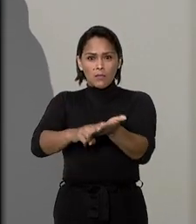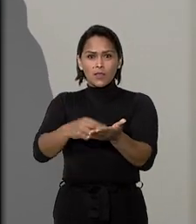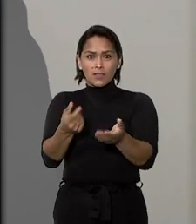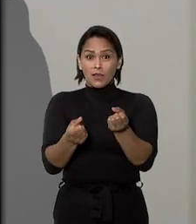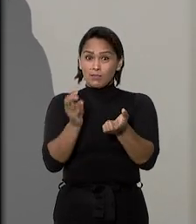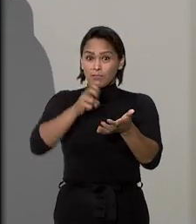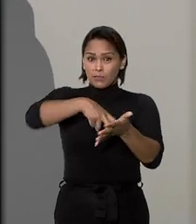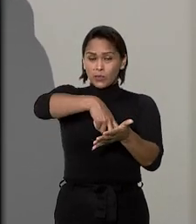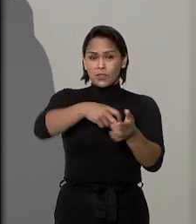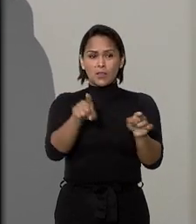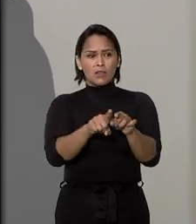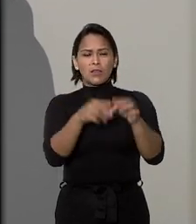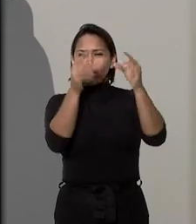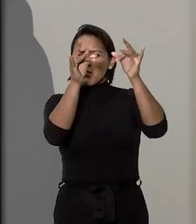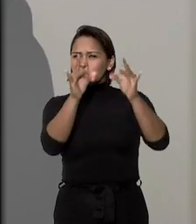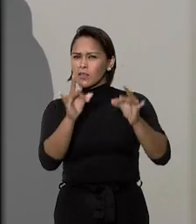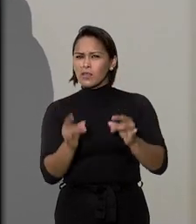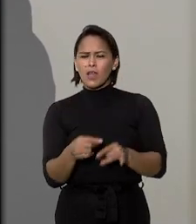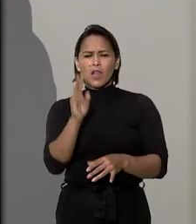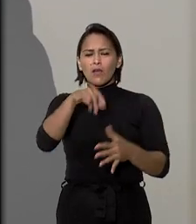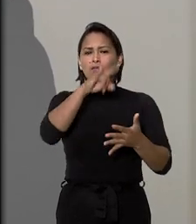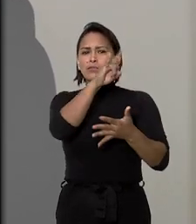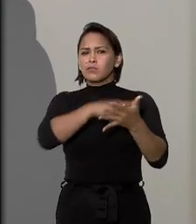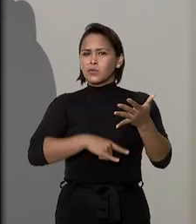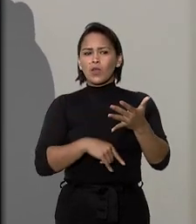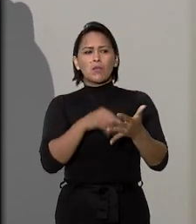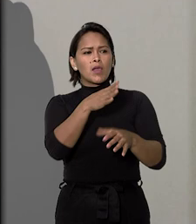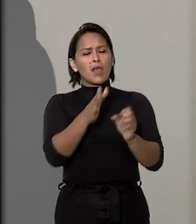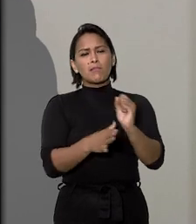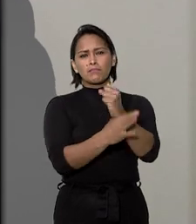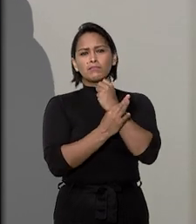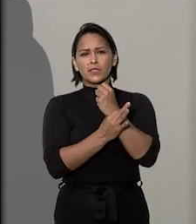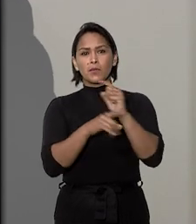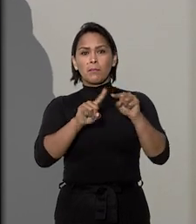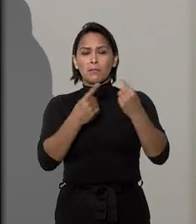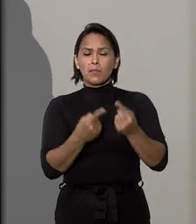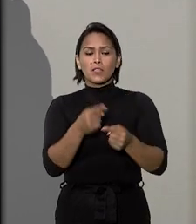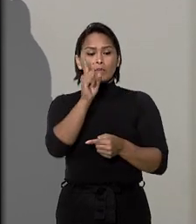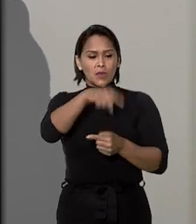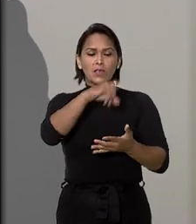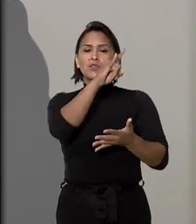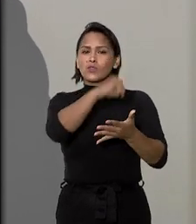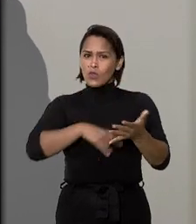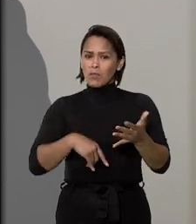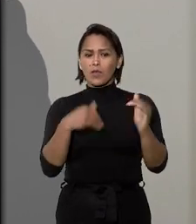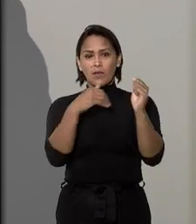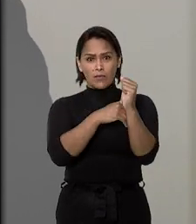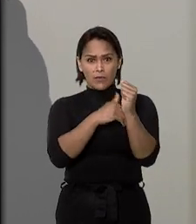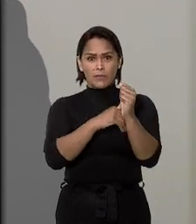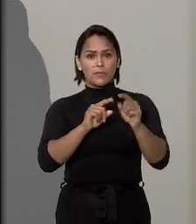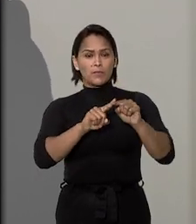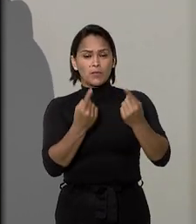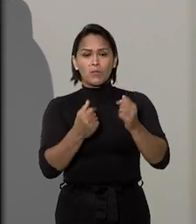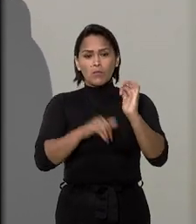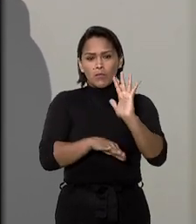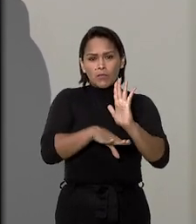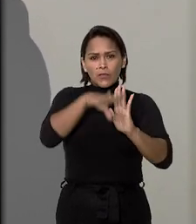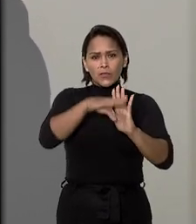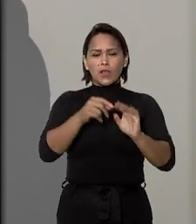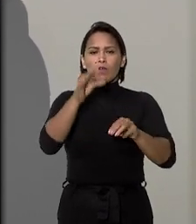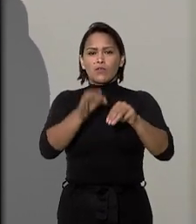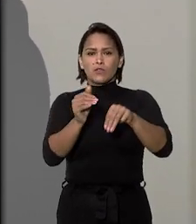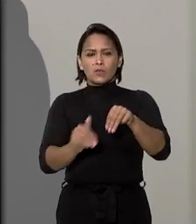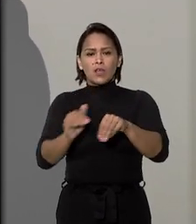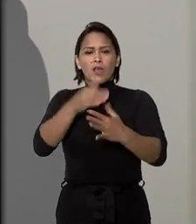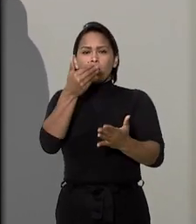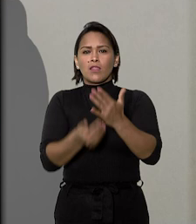apreensão não precisa detalhar o tipo de documento a ser apreendido, mesmo que este seja sigiloso. Por maioria, os ministros